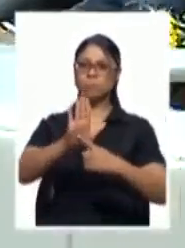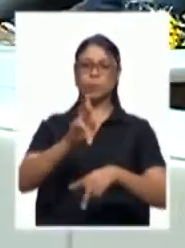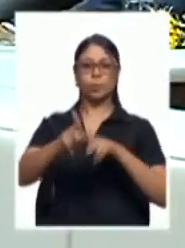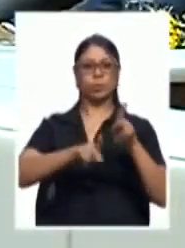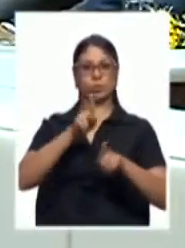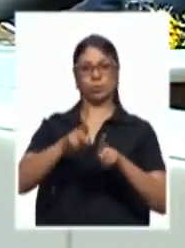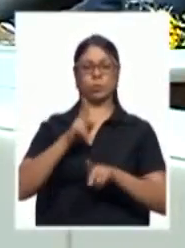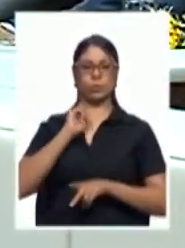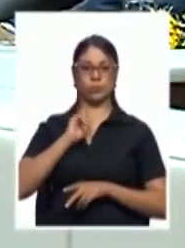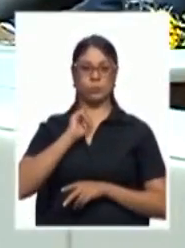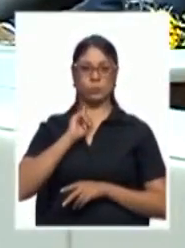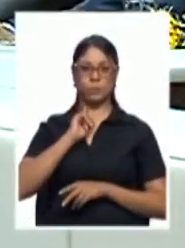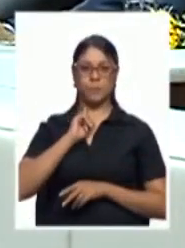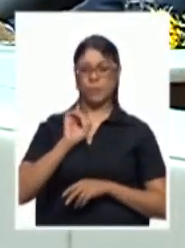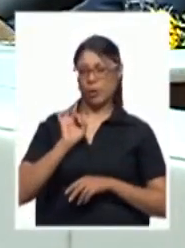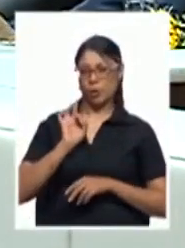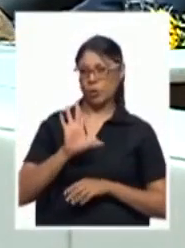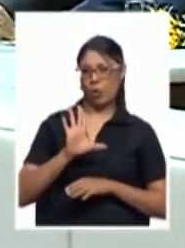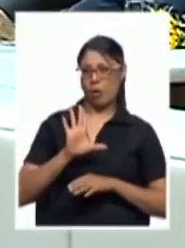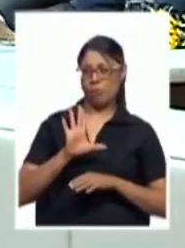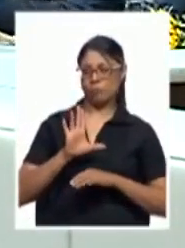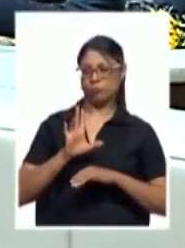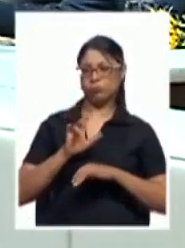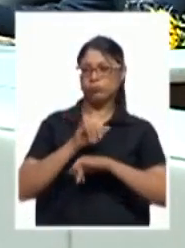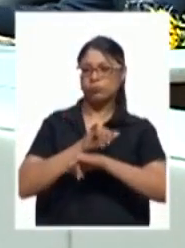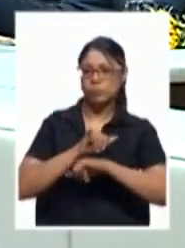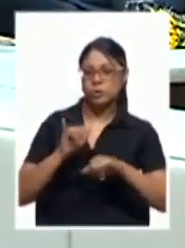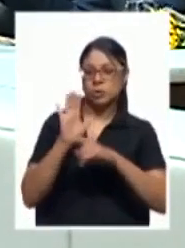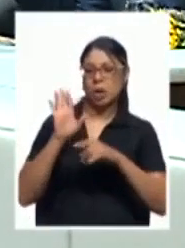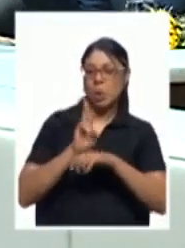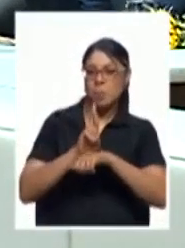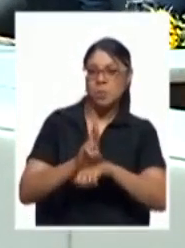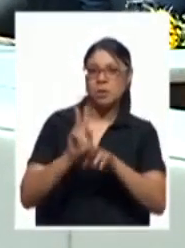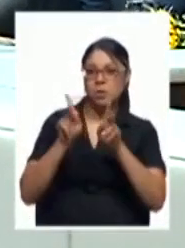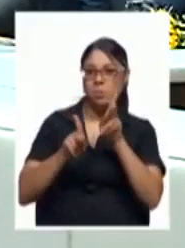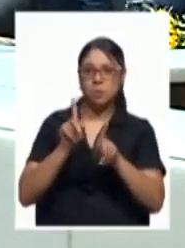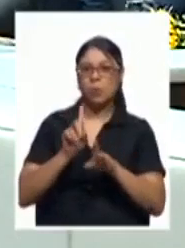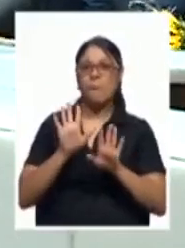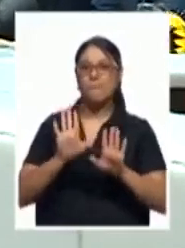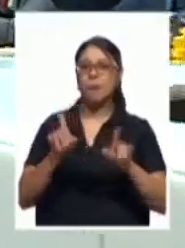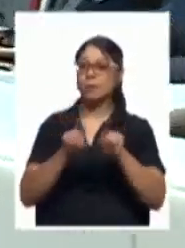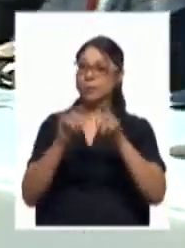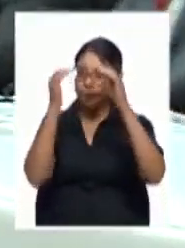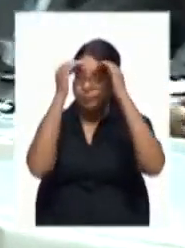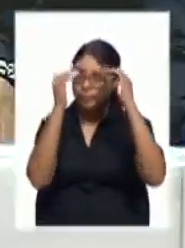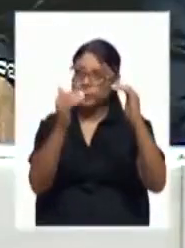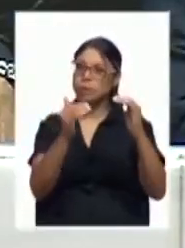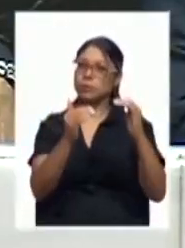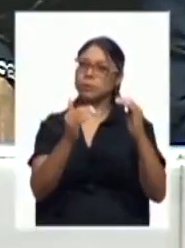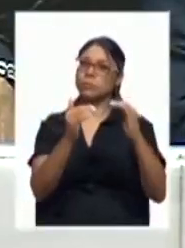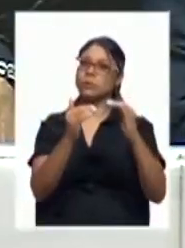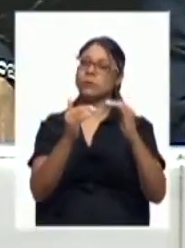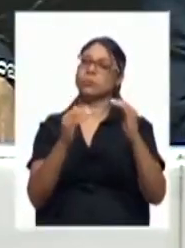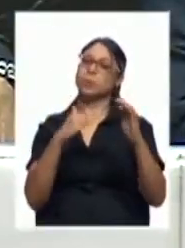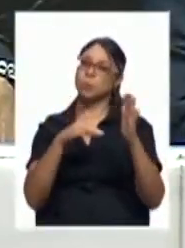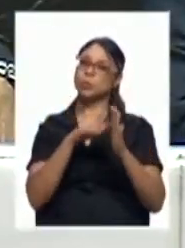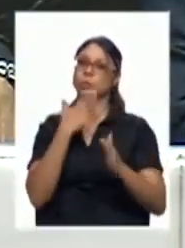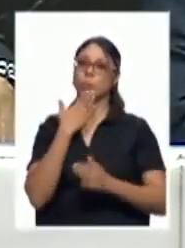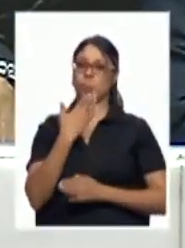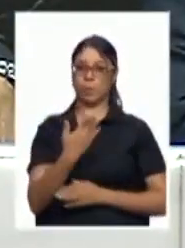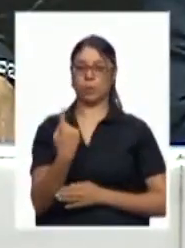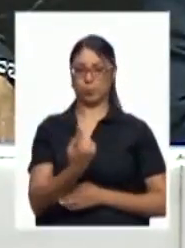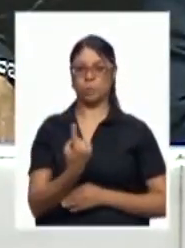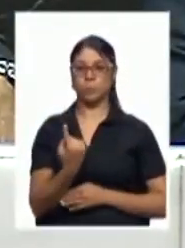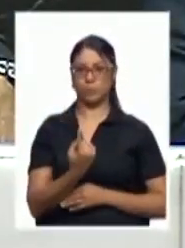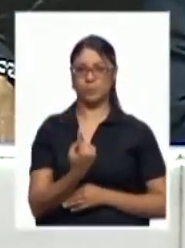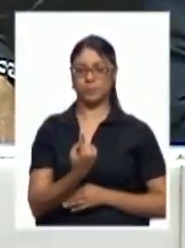apenas amplificando a voz das ruas, mas também atendendo suas demandas. Ao legislar, mais do que